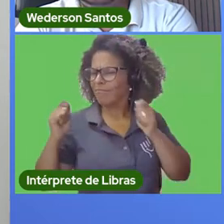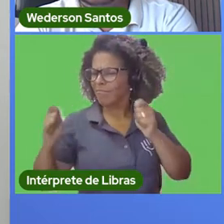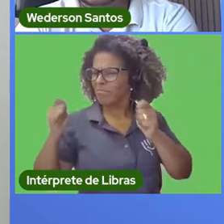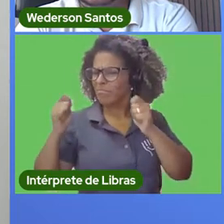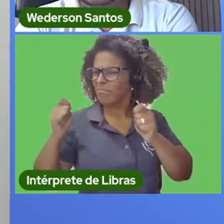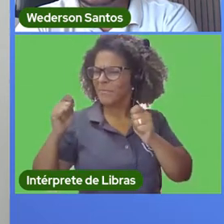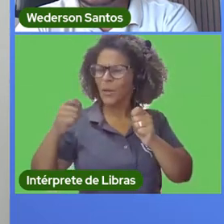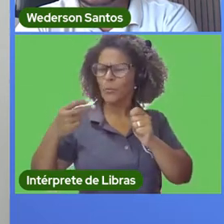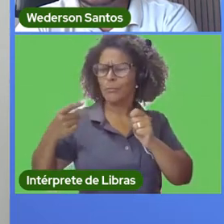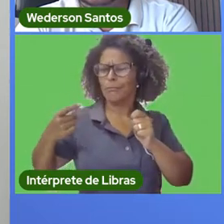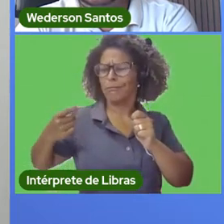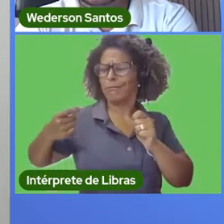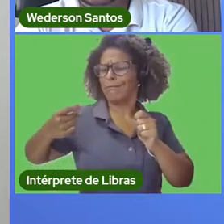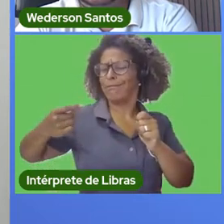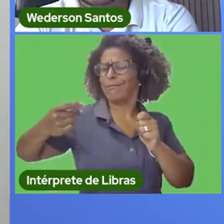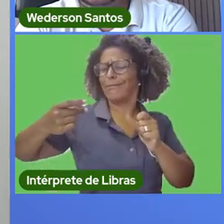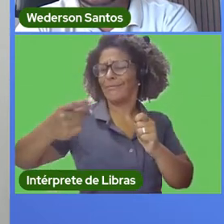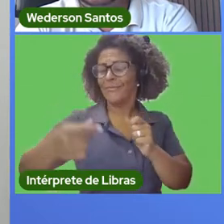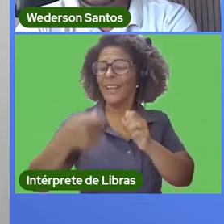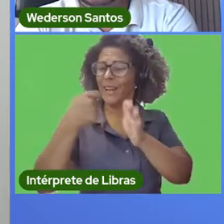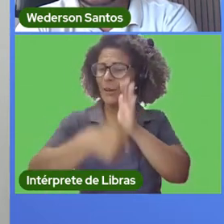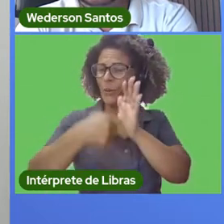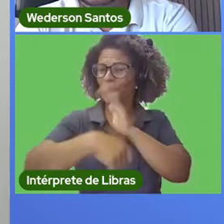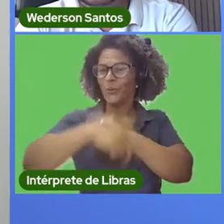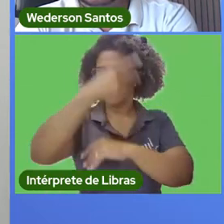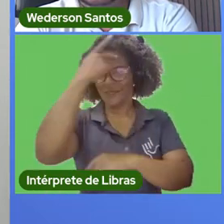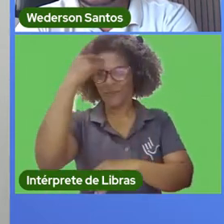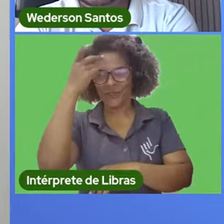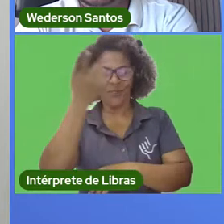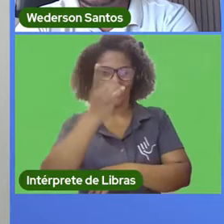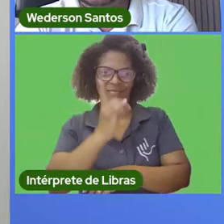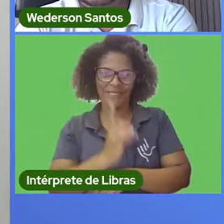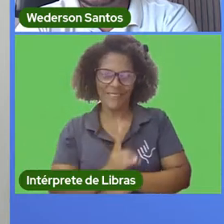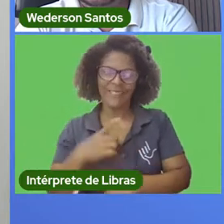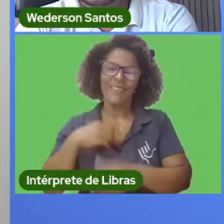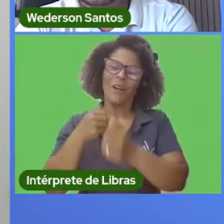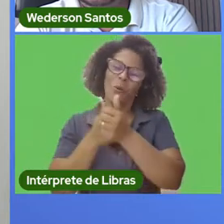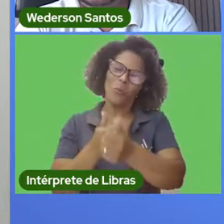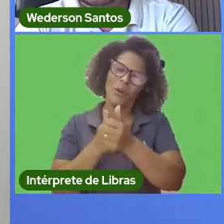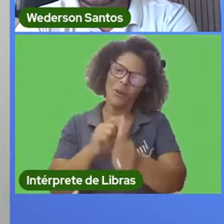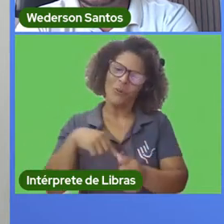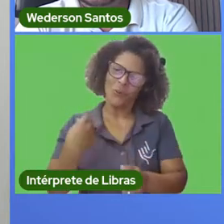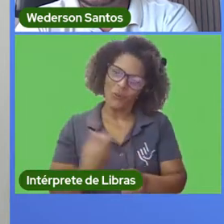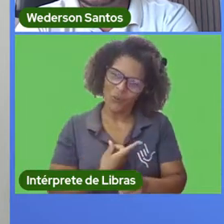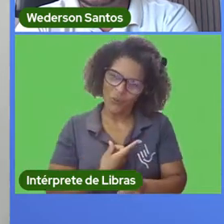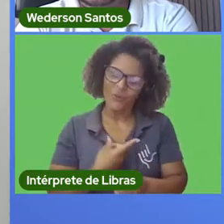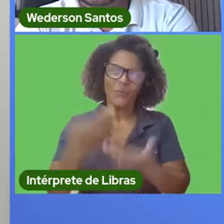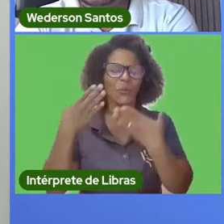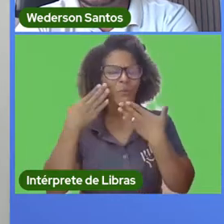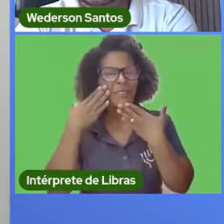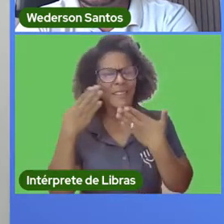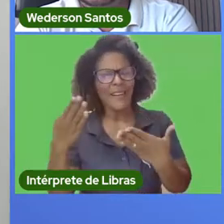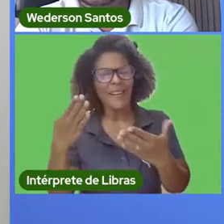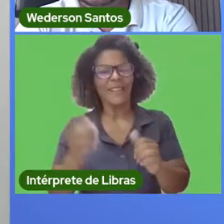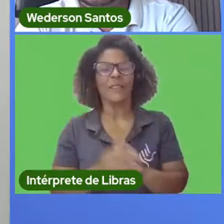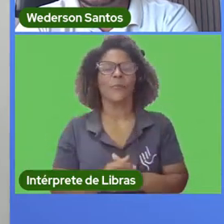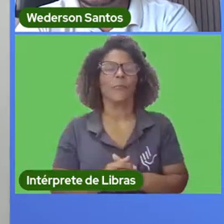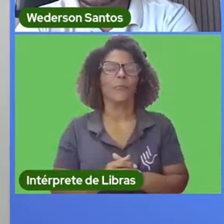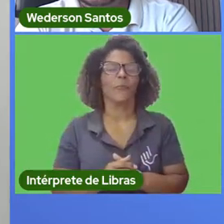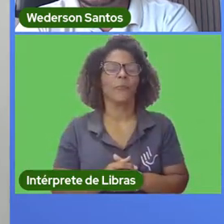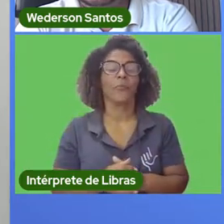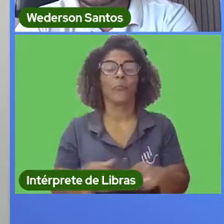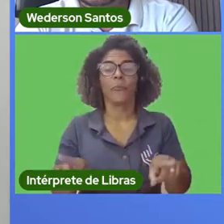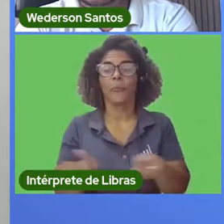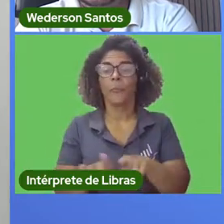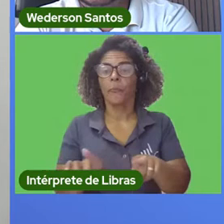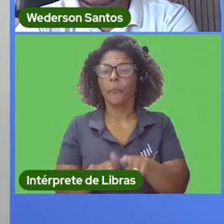histórica, importante na luta das pessoas com deficiência, está acompanhando aqui conosco. Muito obrigado, Rosilda. É,